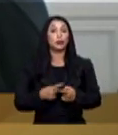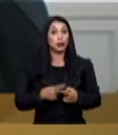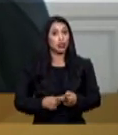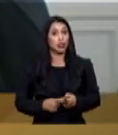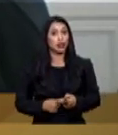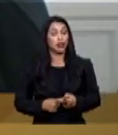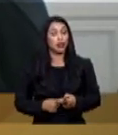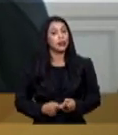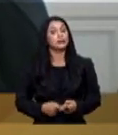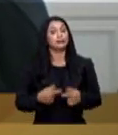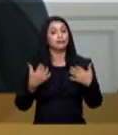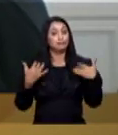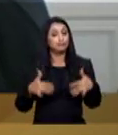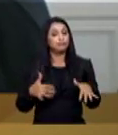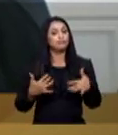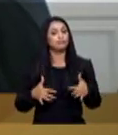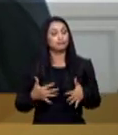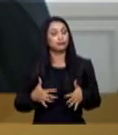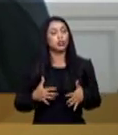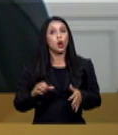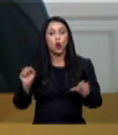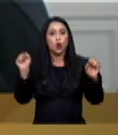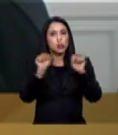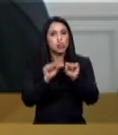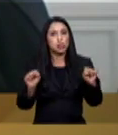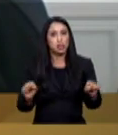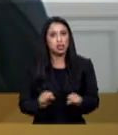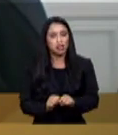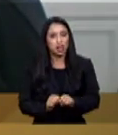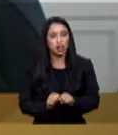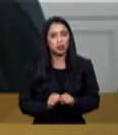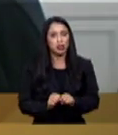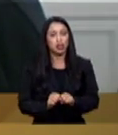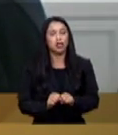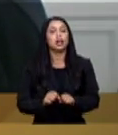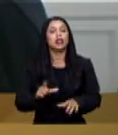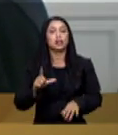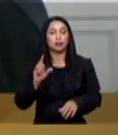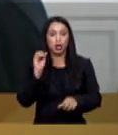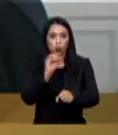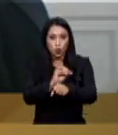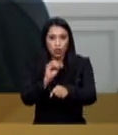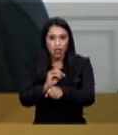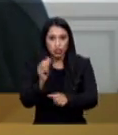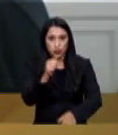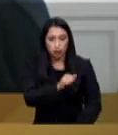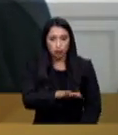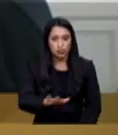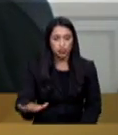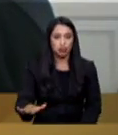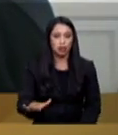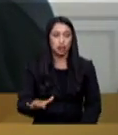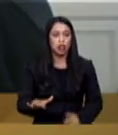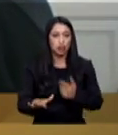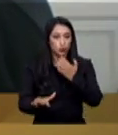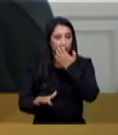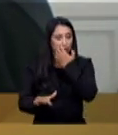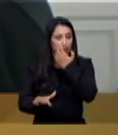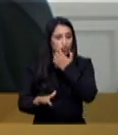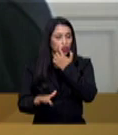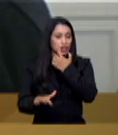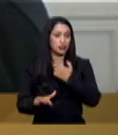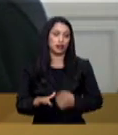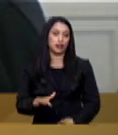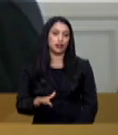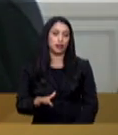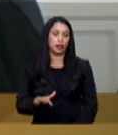pasmem, Vossas Excelências, o sistema socioeducativo é o que tem o maior número de pedidos de exonerações